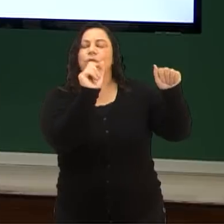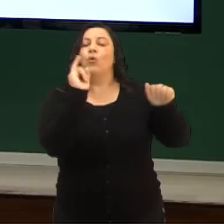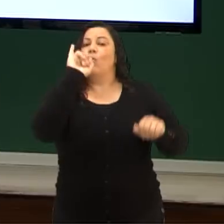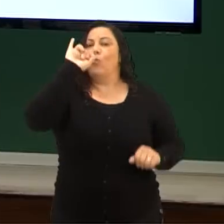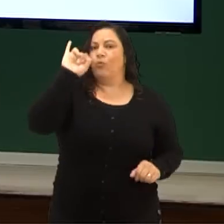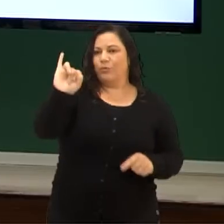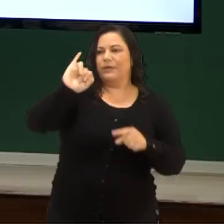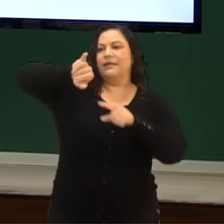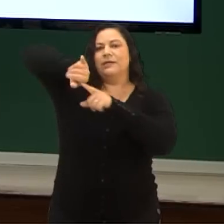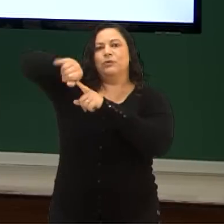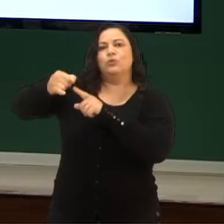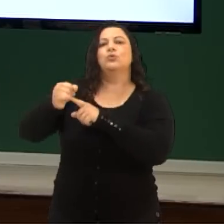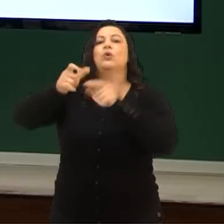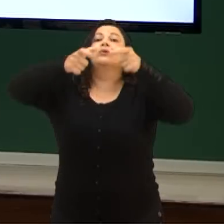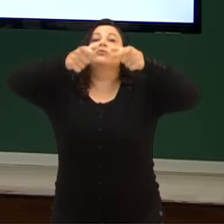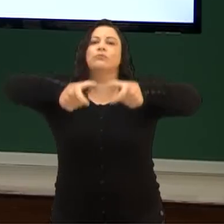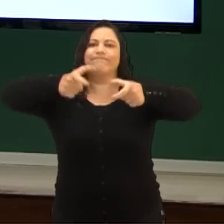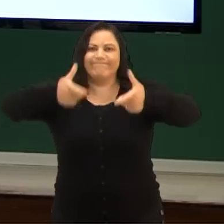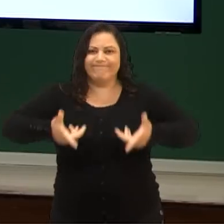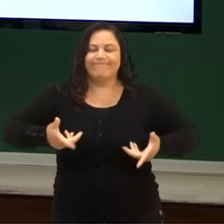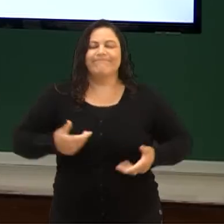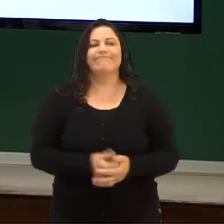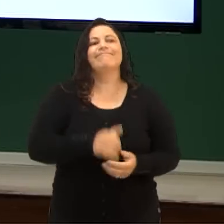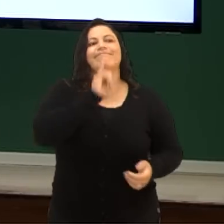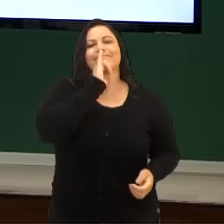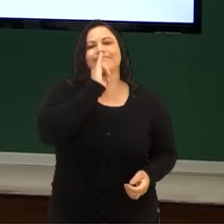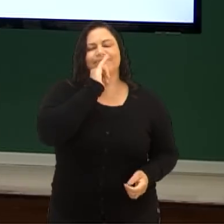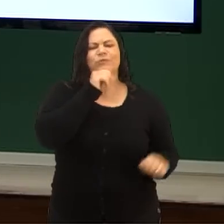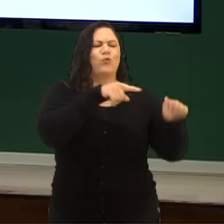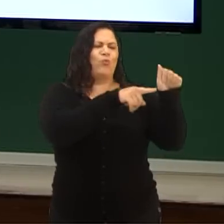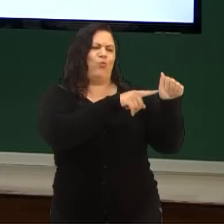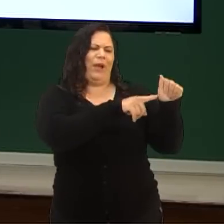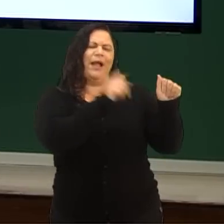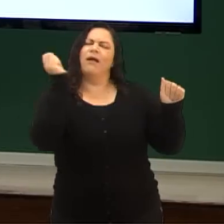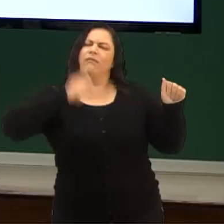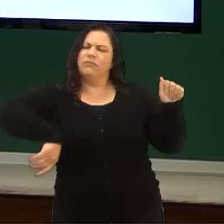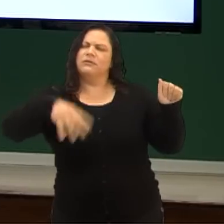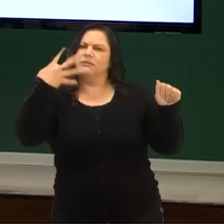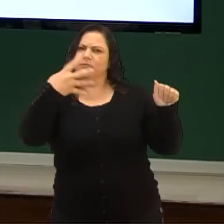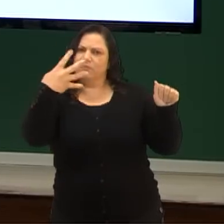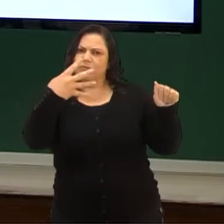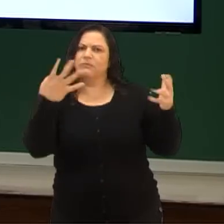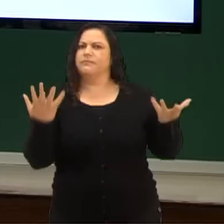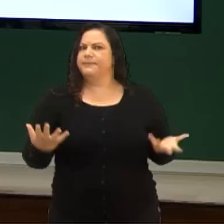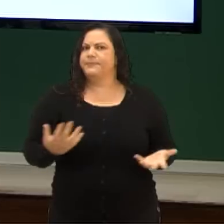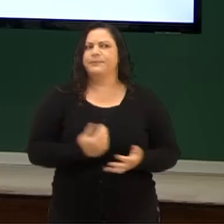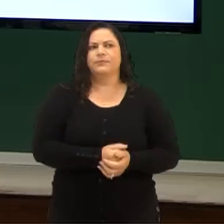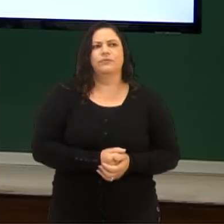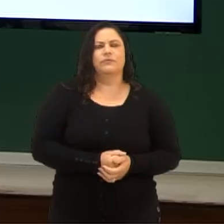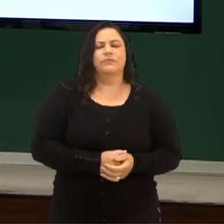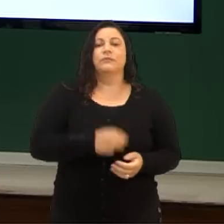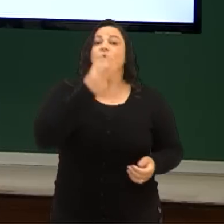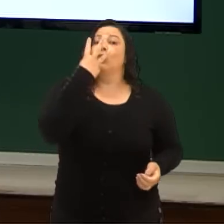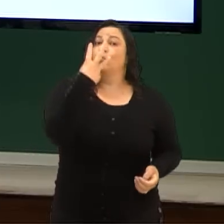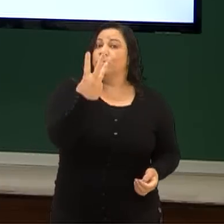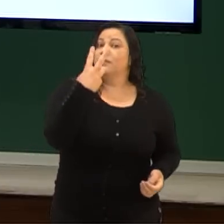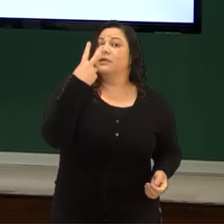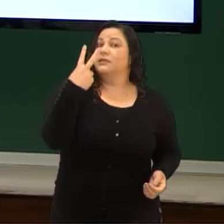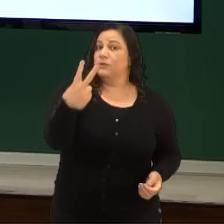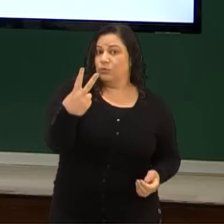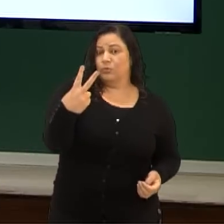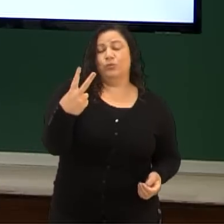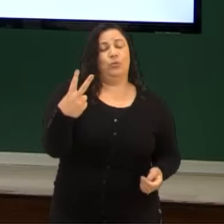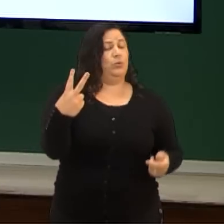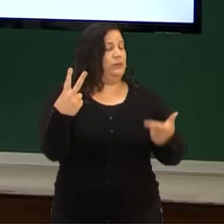exemplo, o elemento A pode ser 4. Observe, mas não tem 4 aqui. Eu sei, o 3 e o 2 não representam o